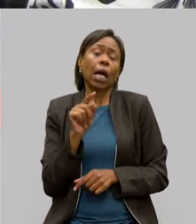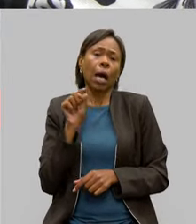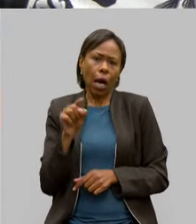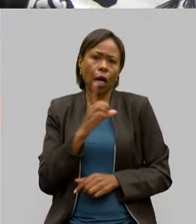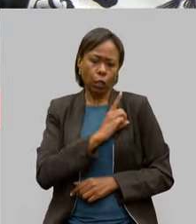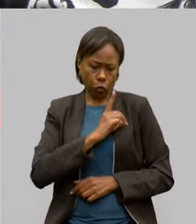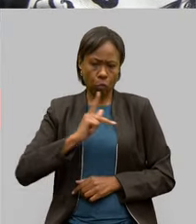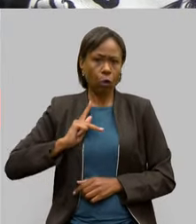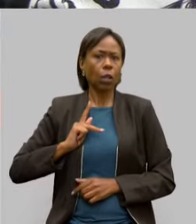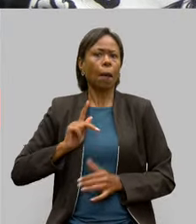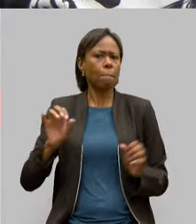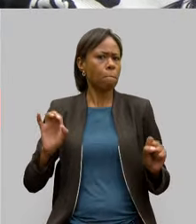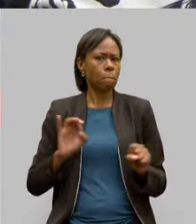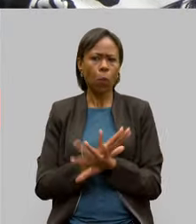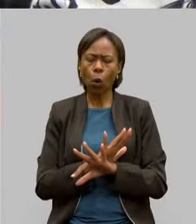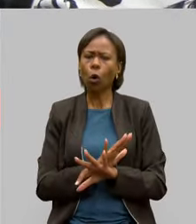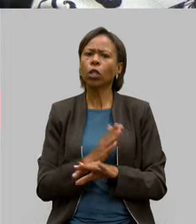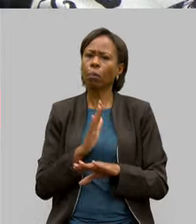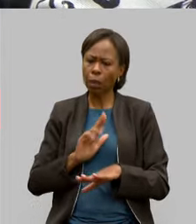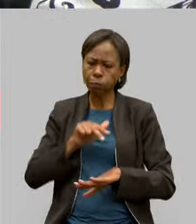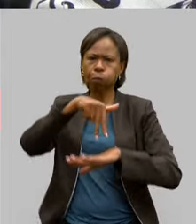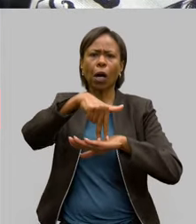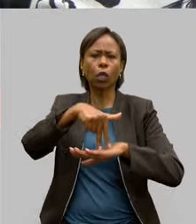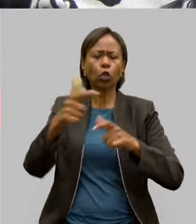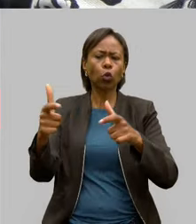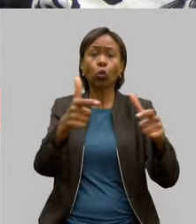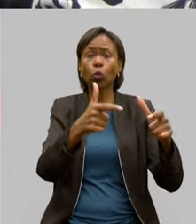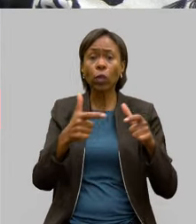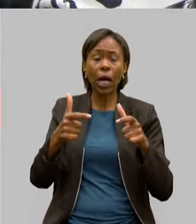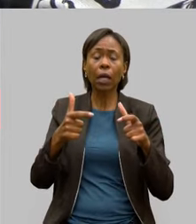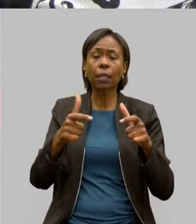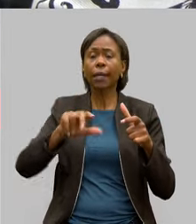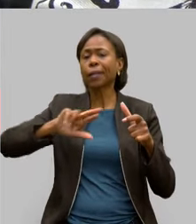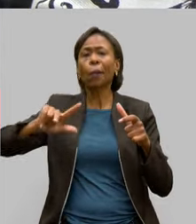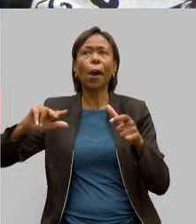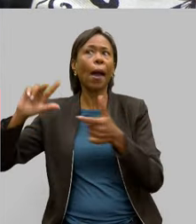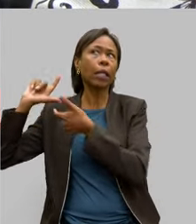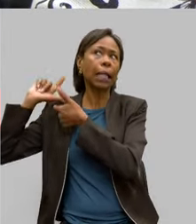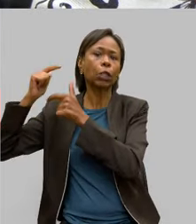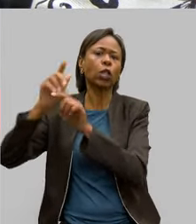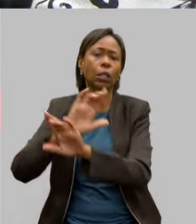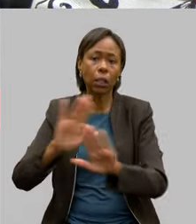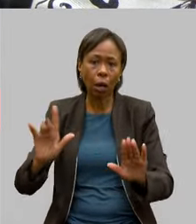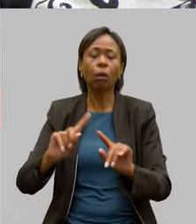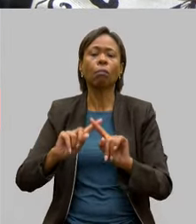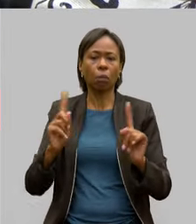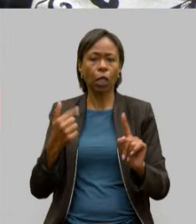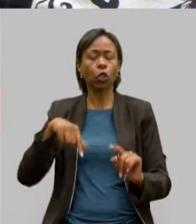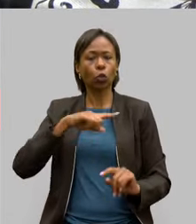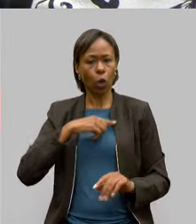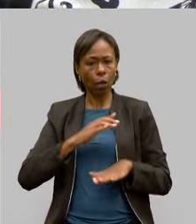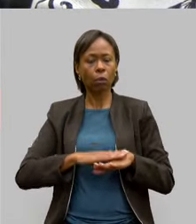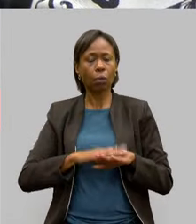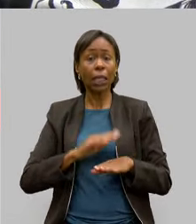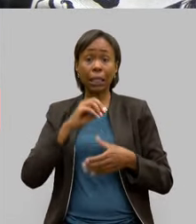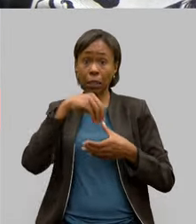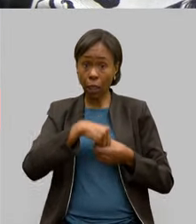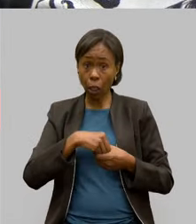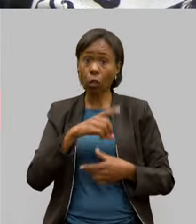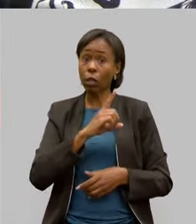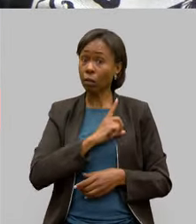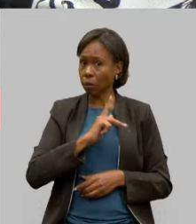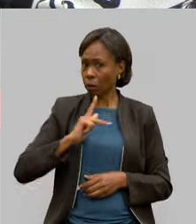pronta para ocupar esses espaços que não são espaços tradicionais dentro da instituição Inclusive a própria Instituição da própria